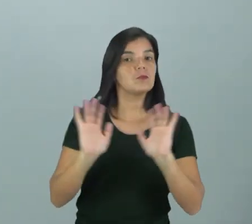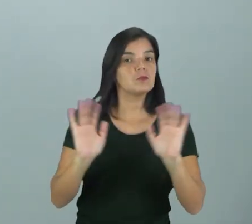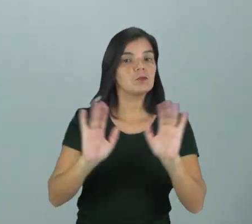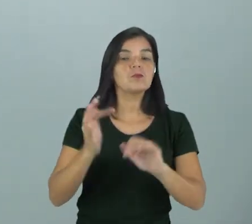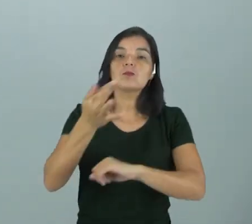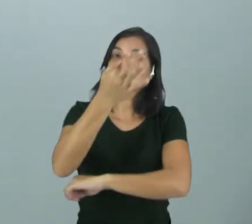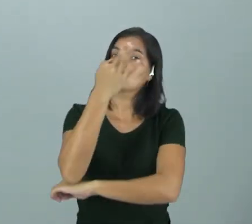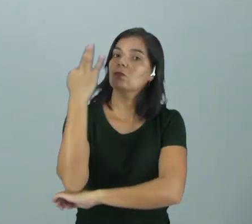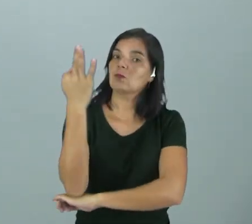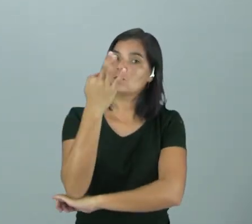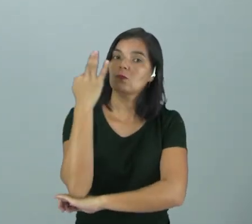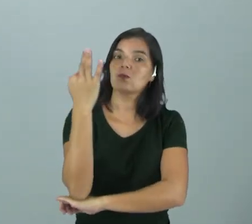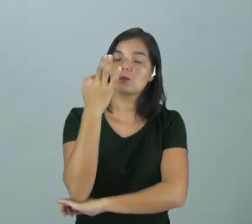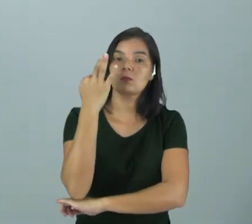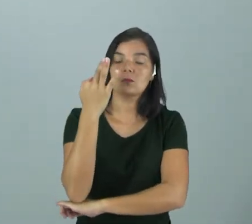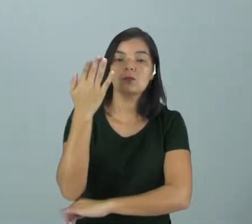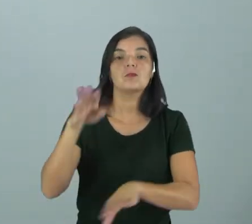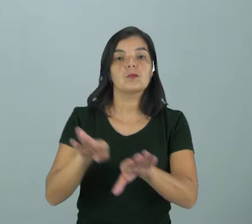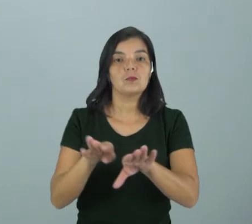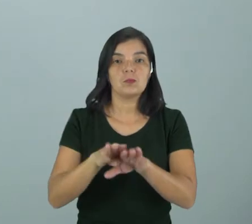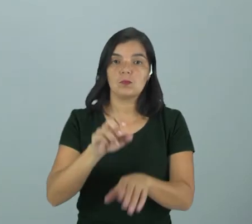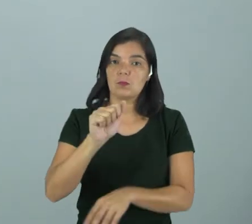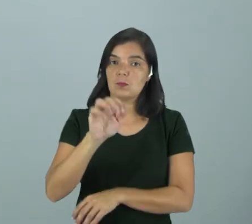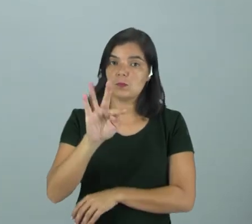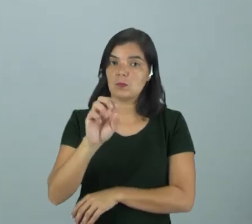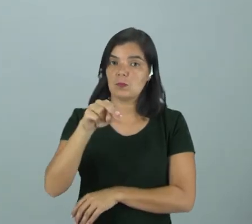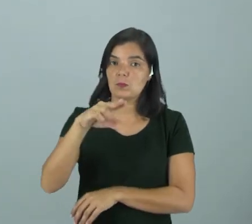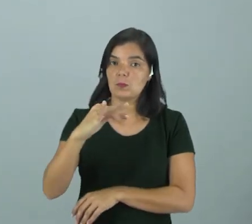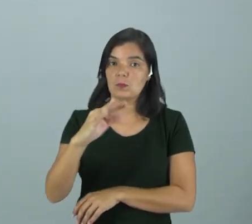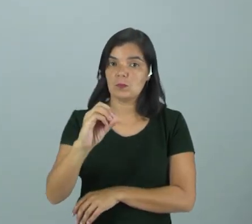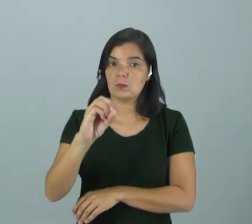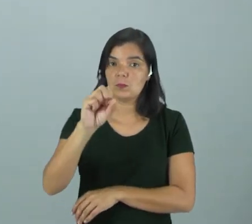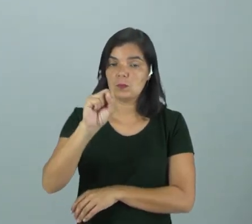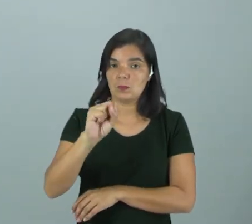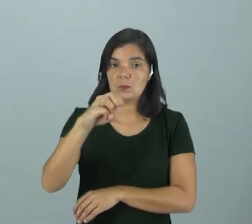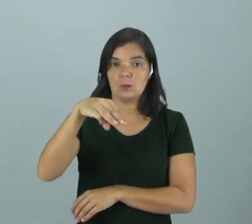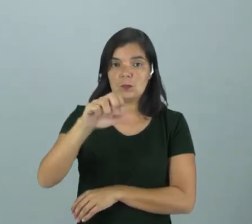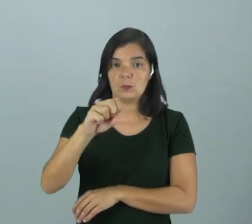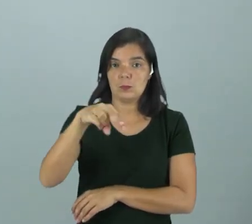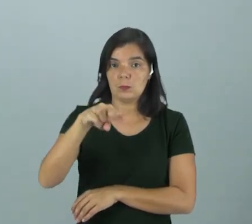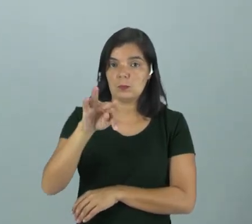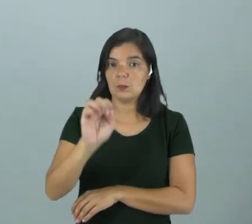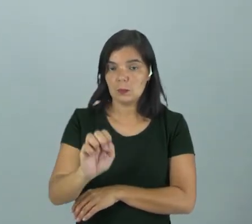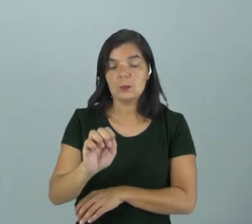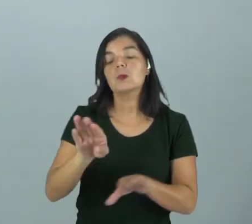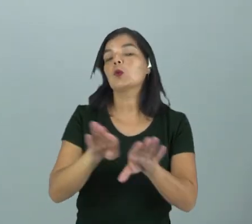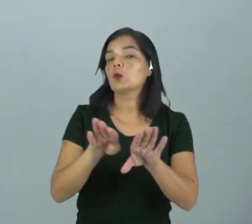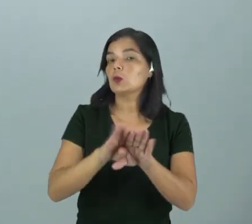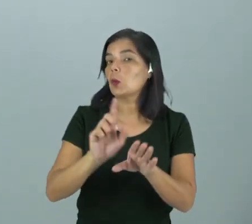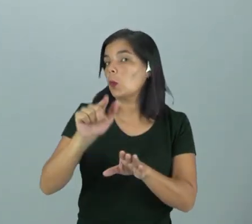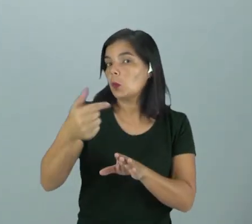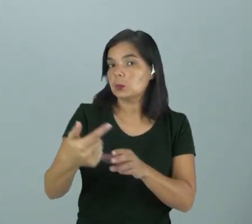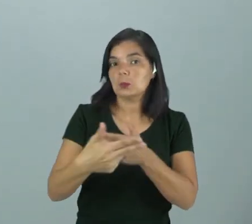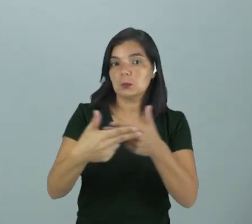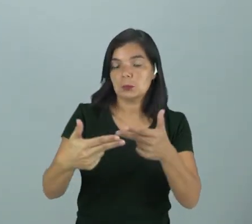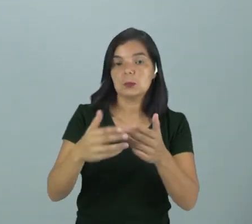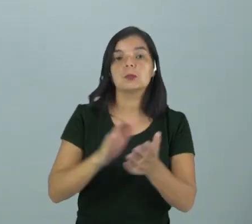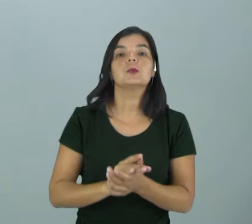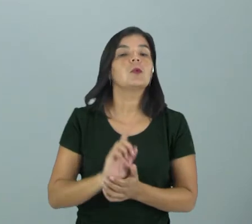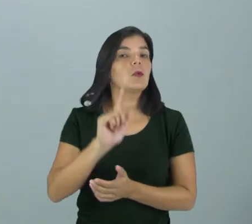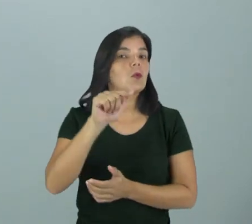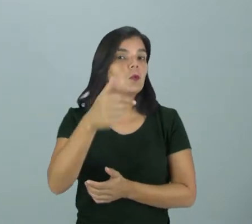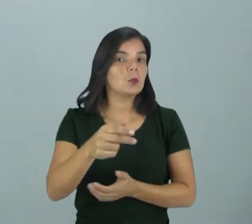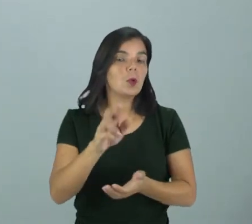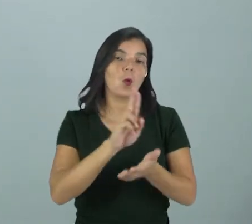despedida formal, como atenciosamente ou como está escrito na carta de reclamação, sem mais. Após a despedida,